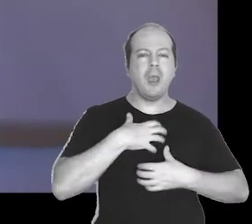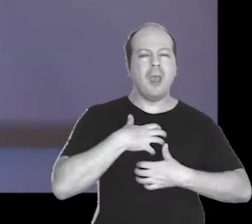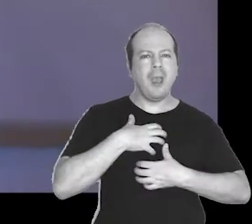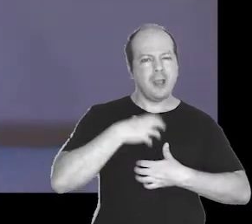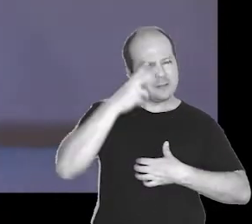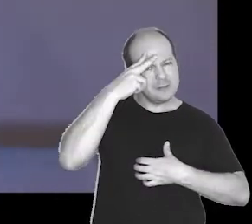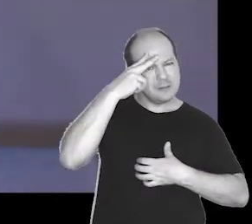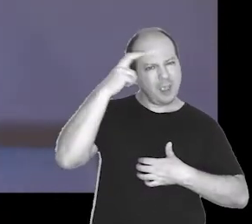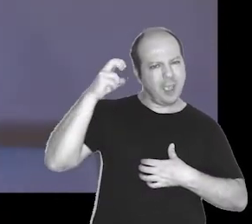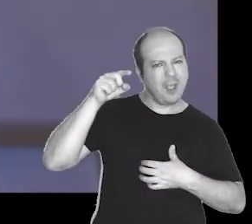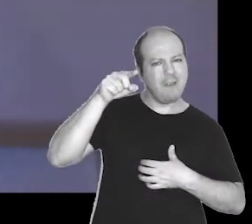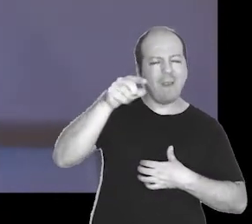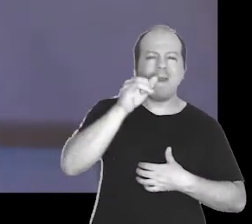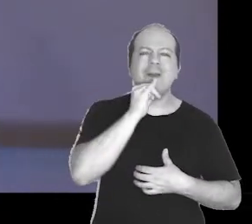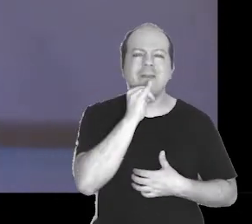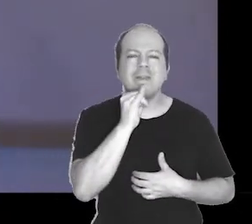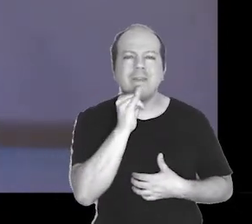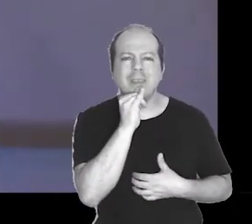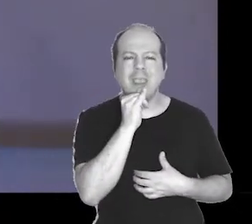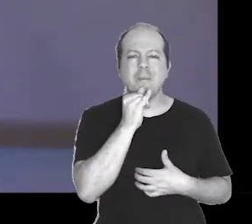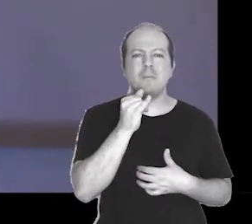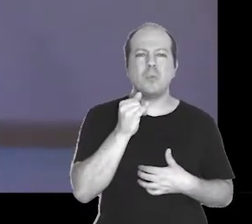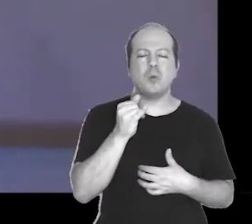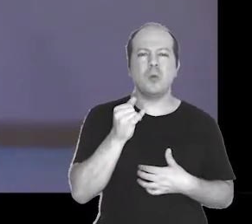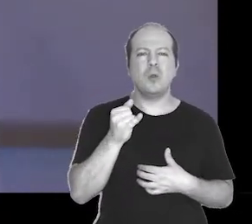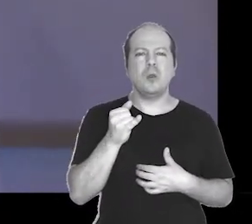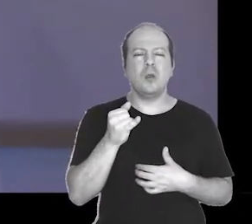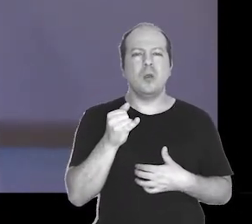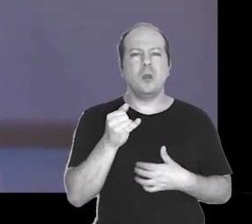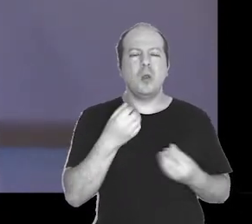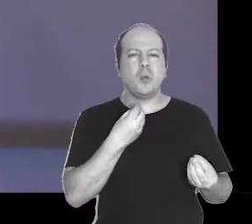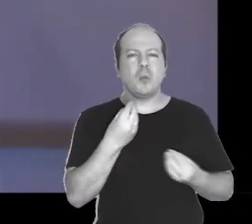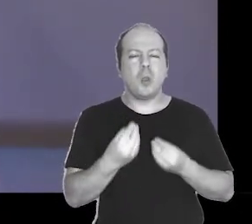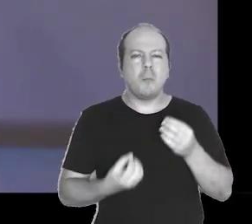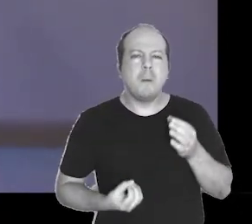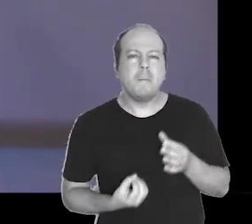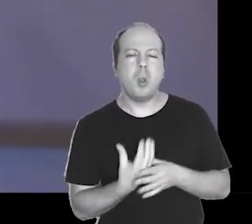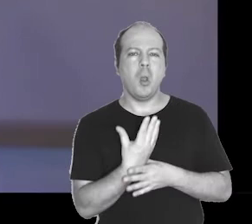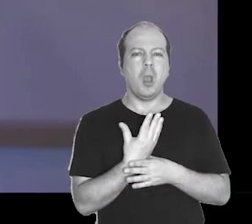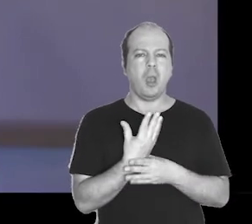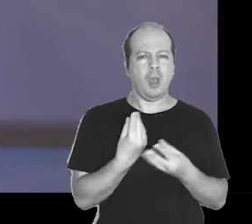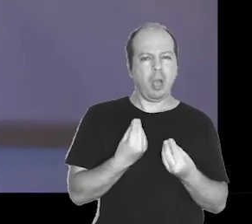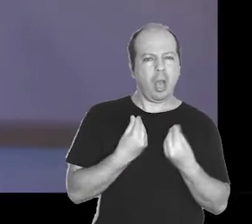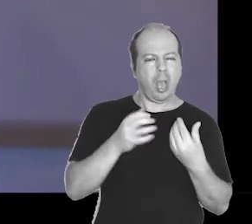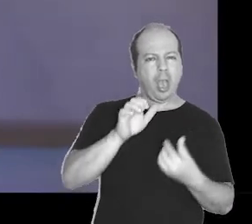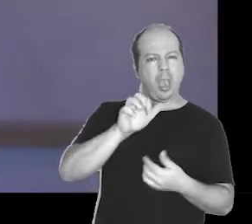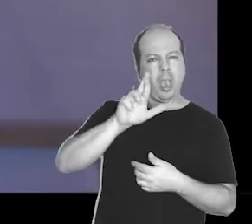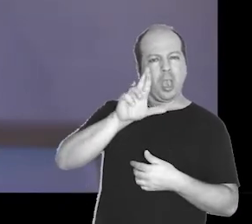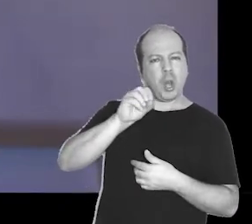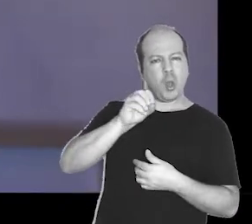nosso gênio era um exemplo cabal de fria recusa do erotismo.